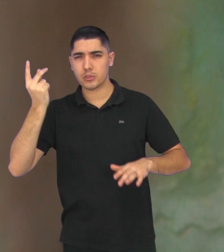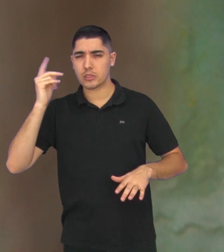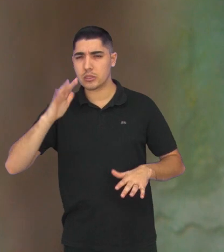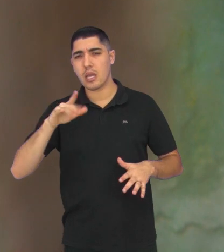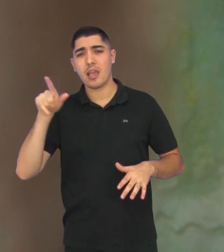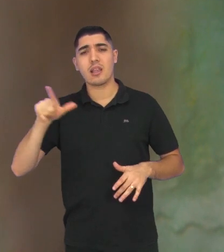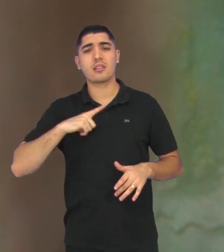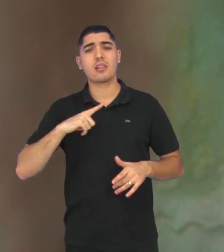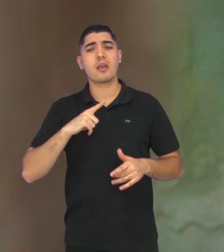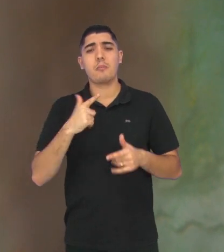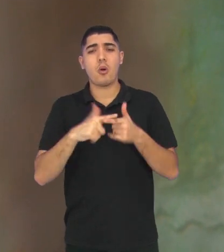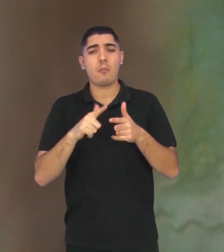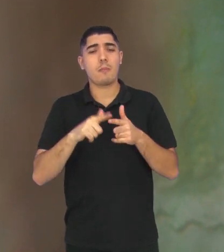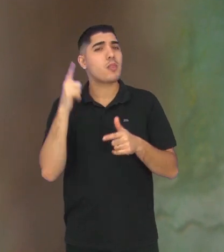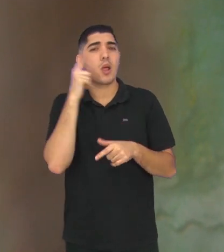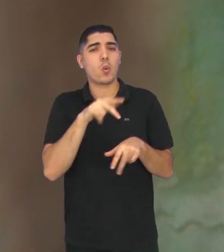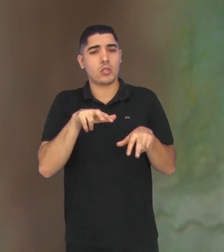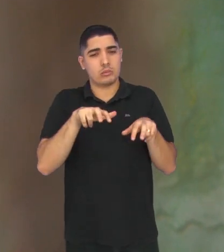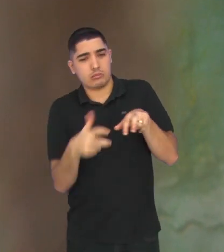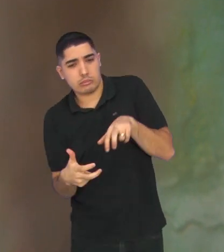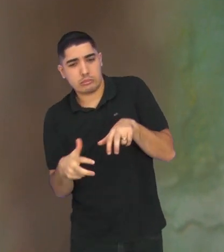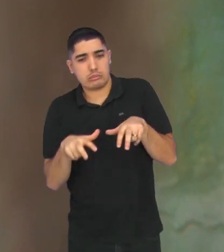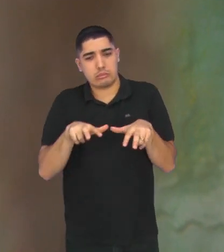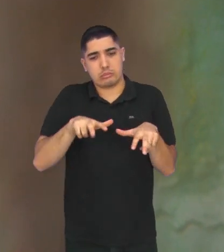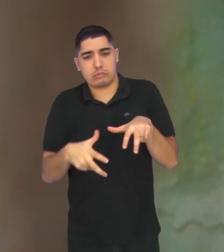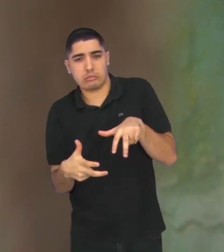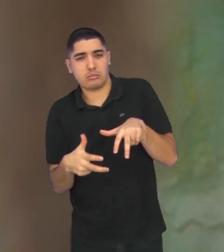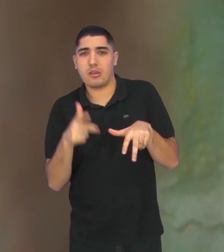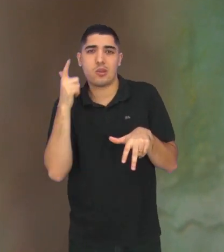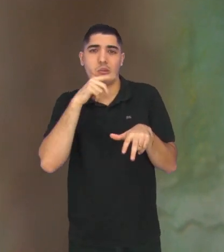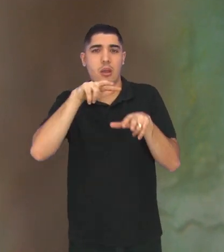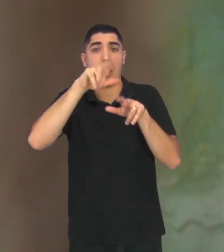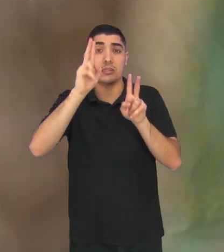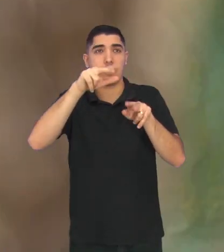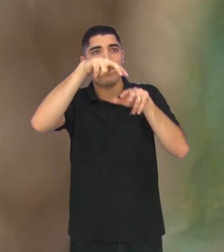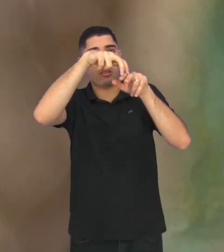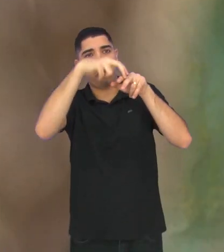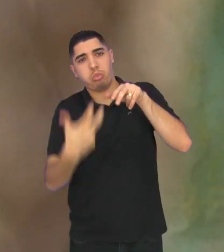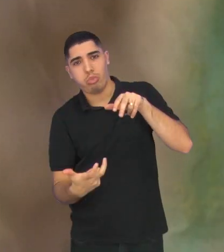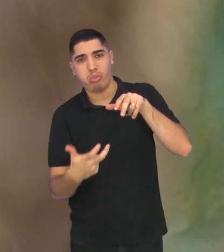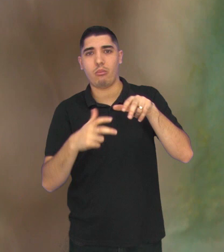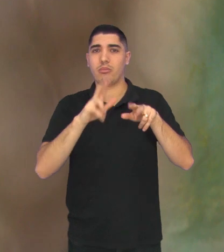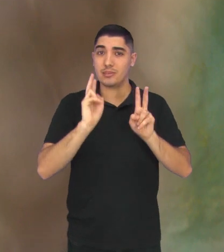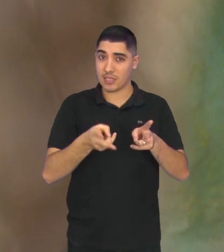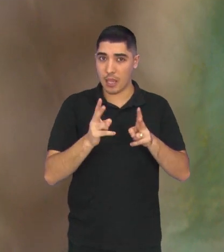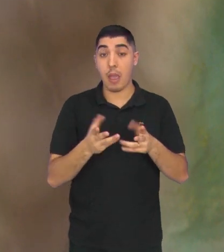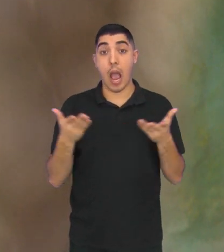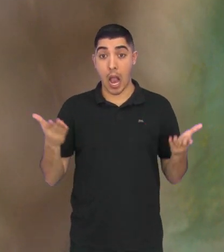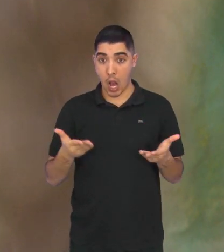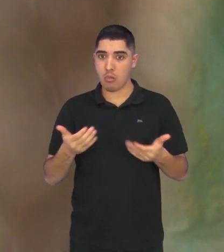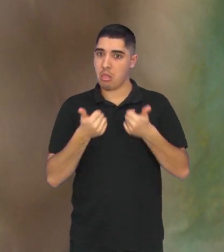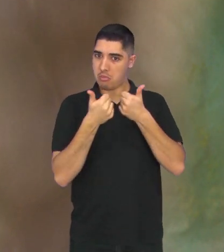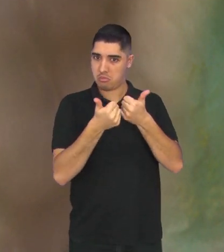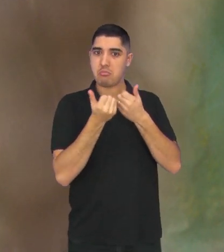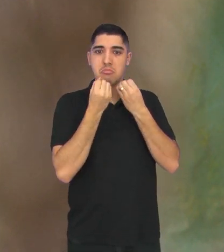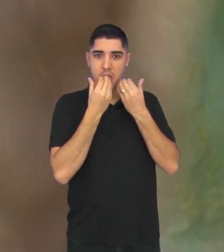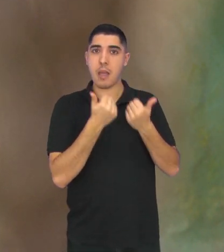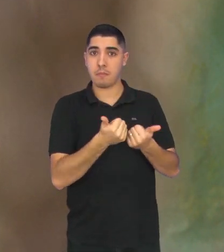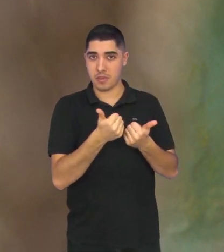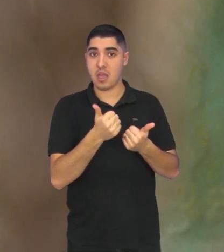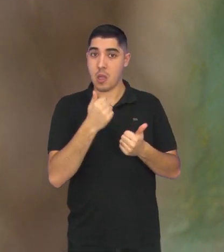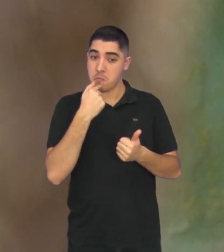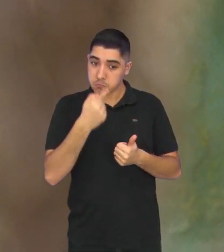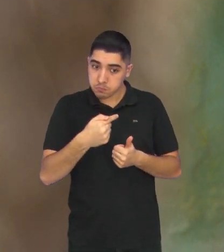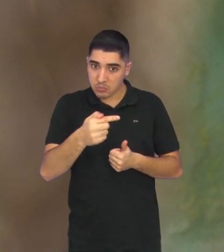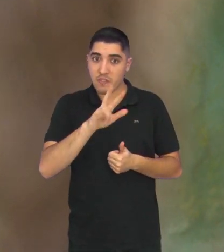problema de garra, né? De não se apoiar direito nos galhos, né? Então agora ele está bem e ele está em vias